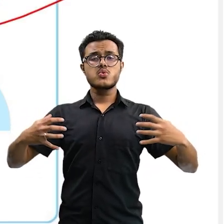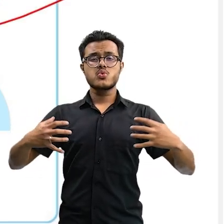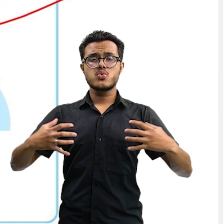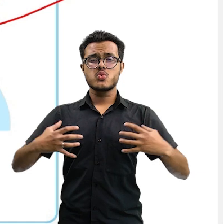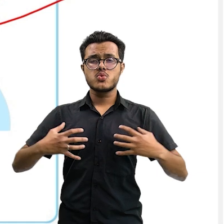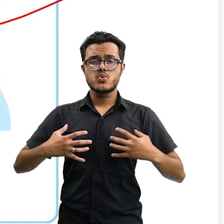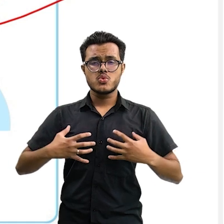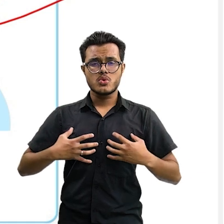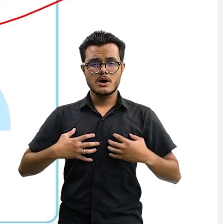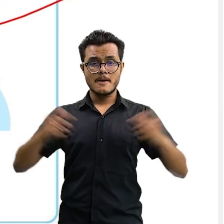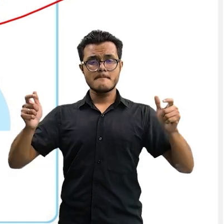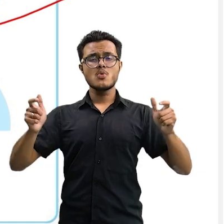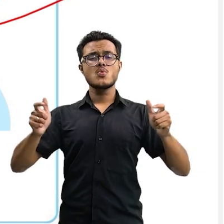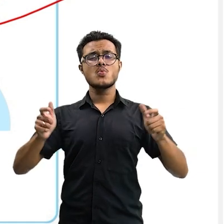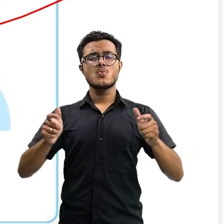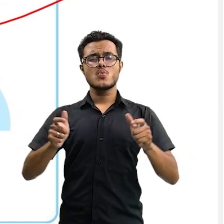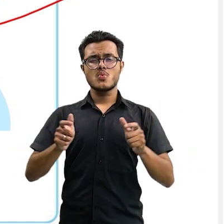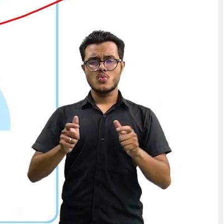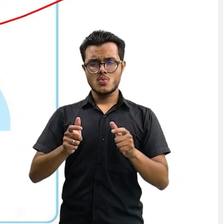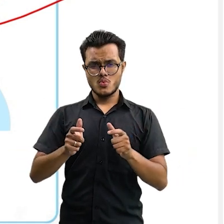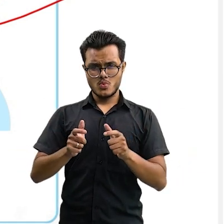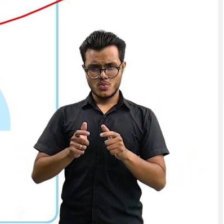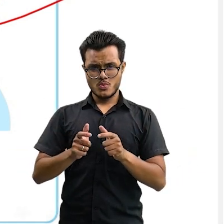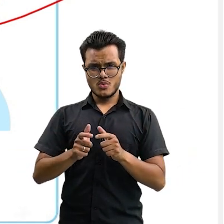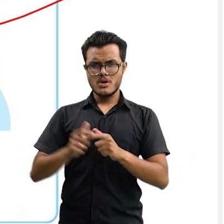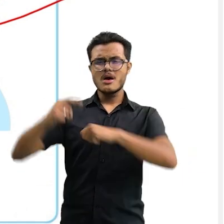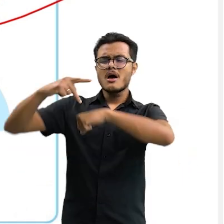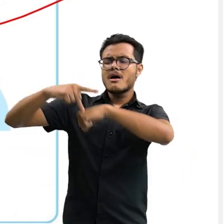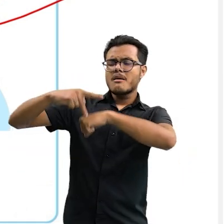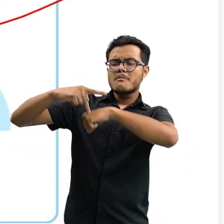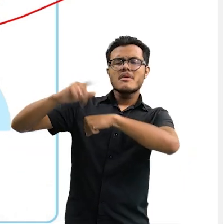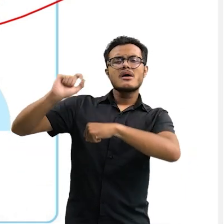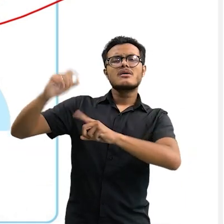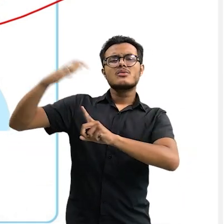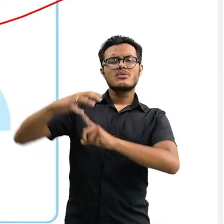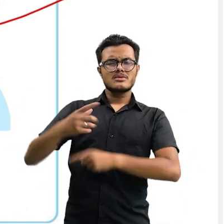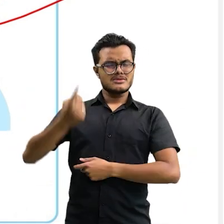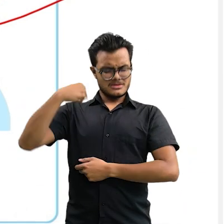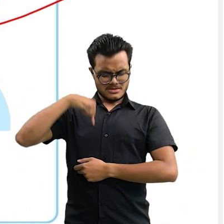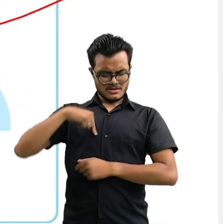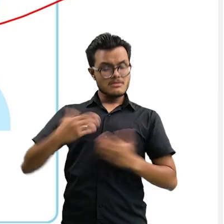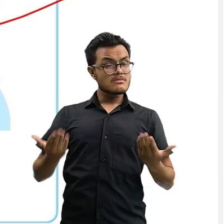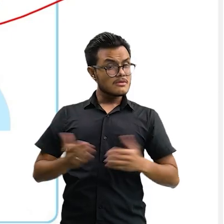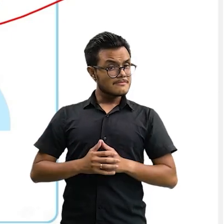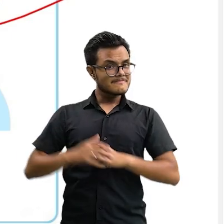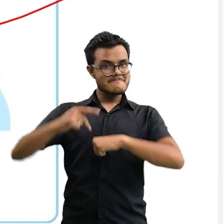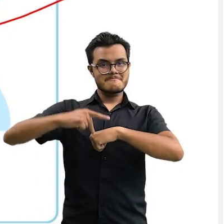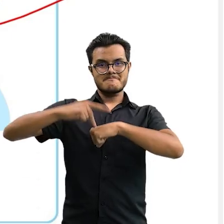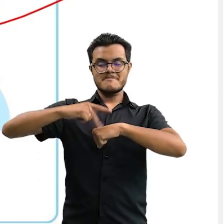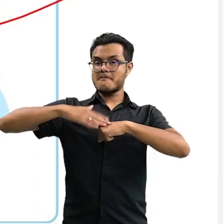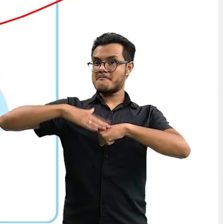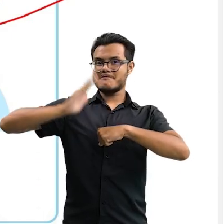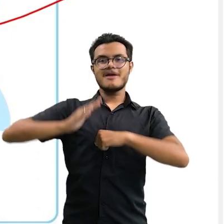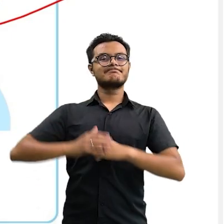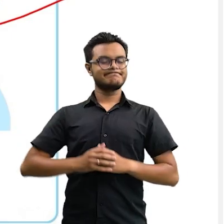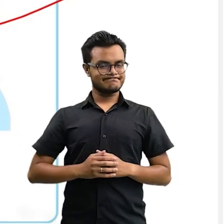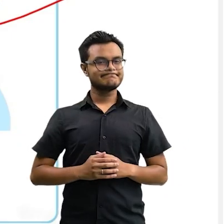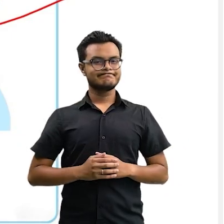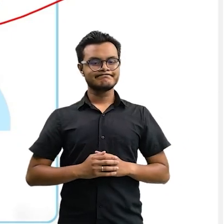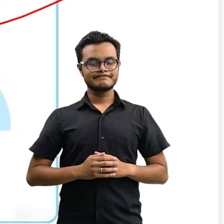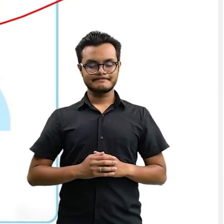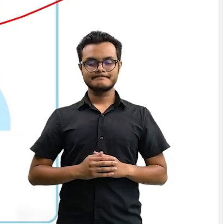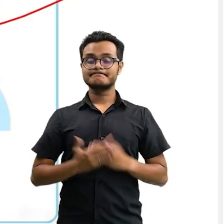Se diminui a área, o que acontece com a pressão dentro do pulmão? Aumenta a pressão.